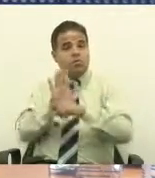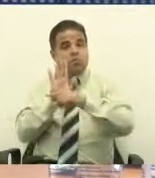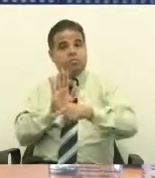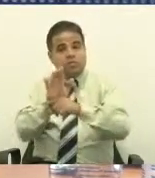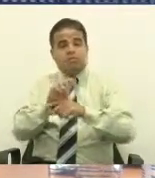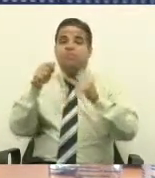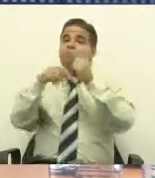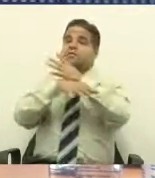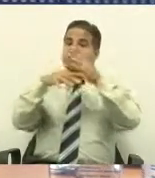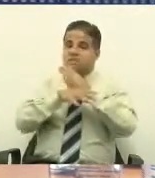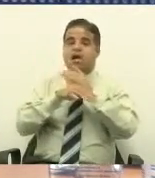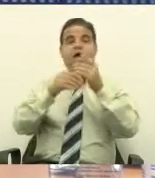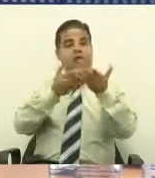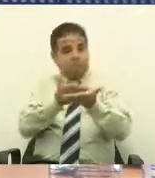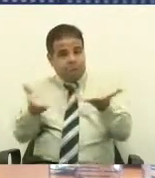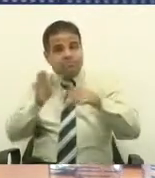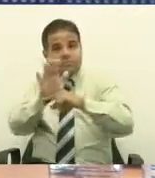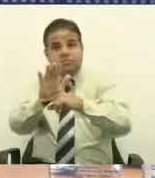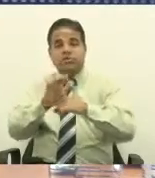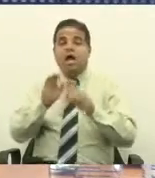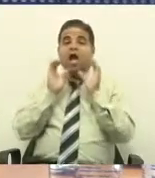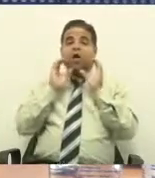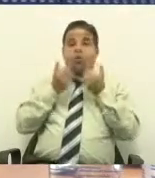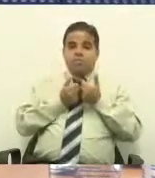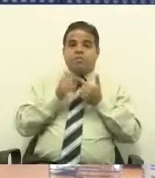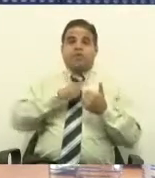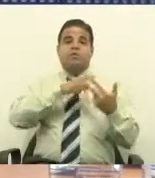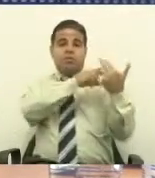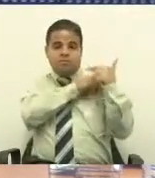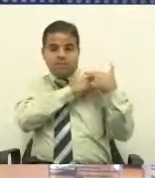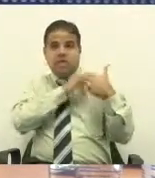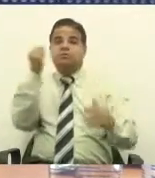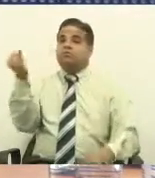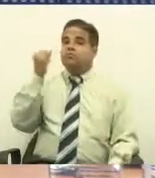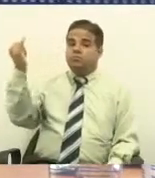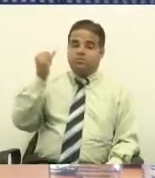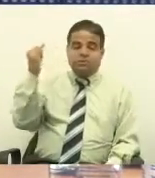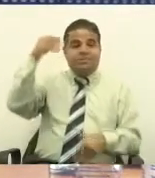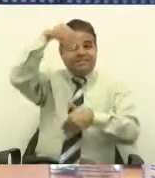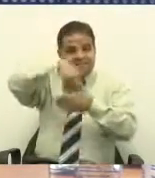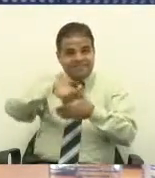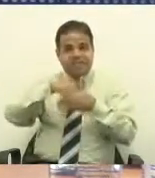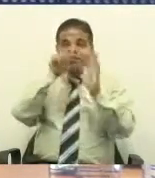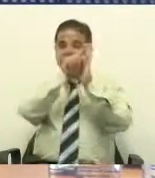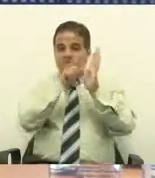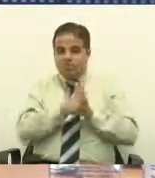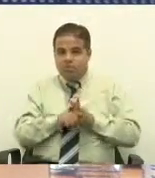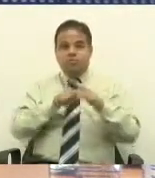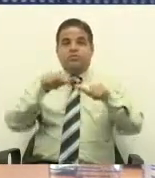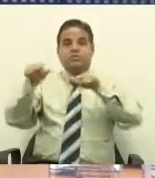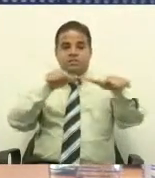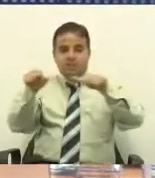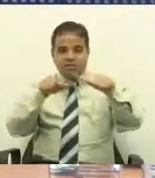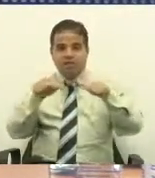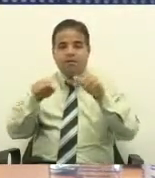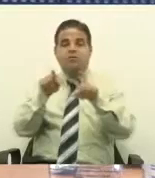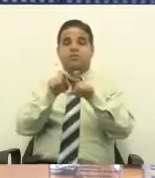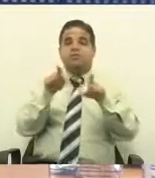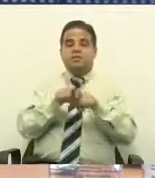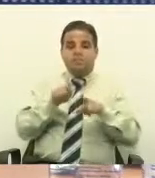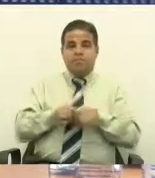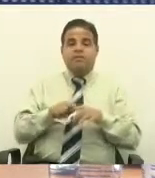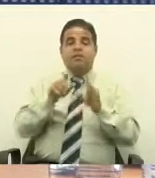para a cidade grandemente. A comissão ela tem um papel fundamental dentro das questões de empregabilidade e dentro das questões